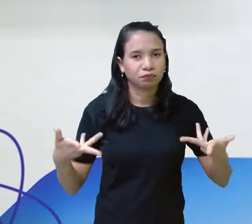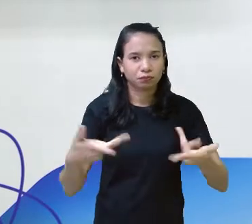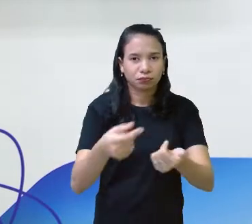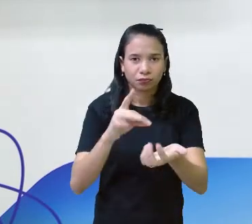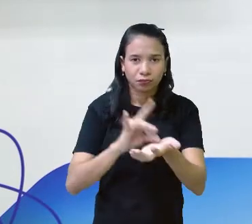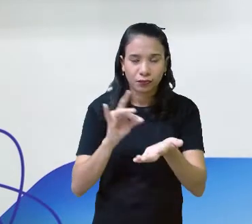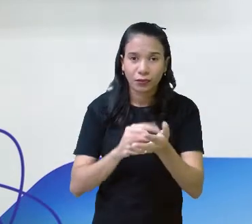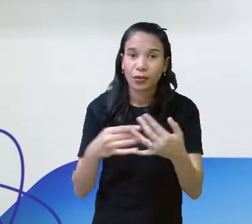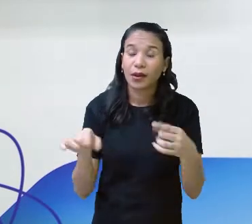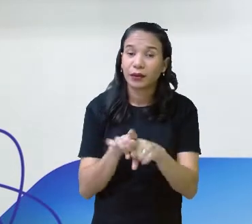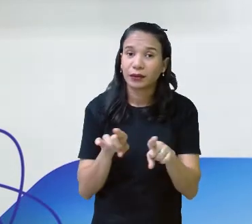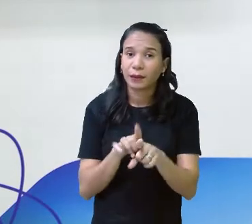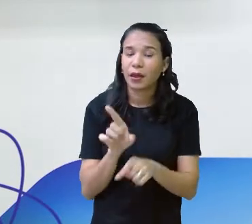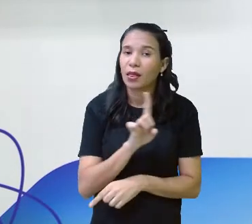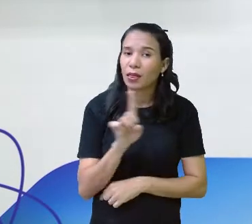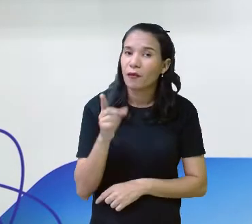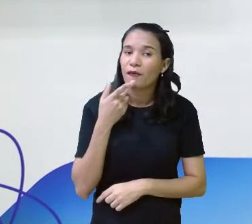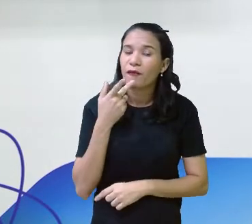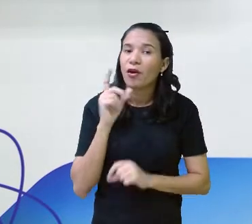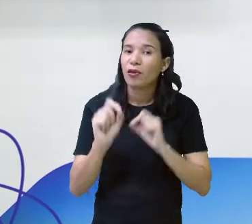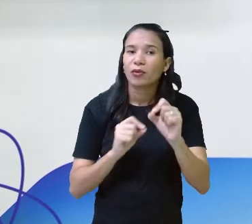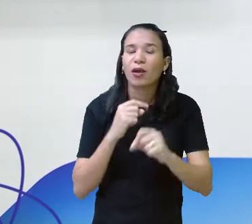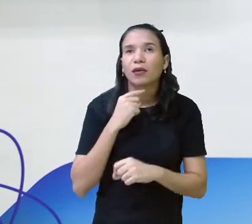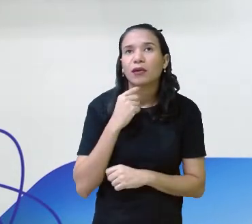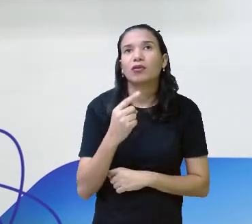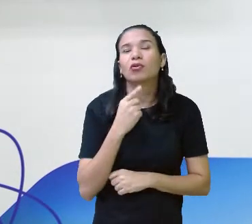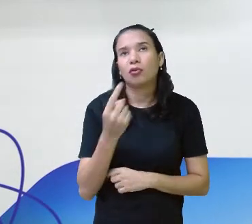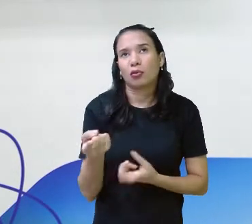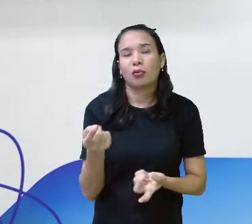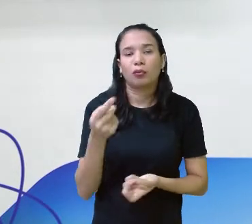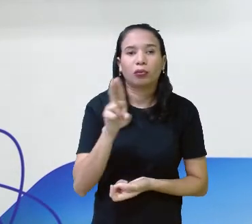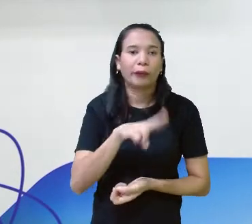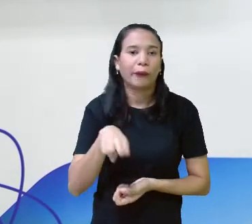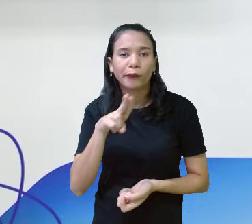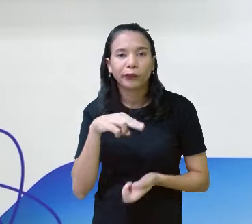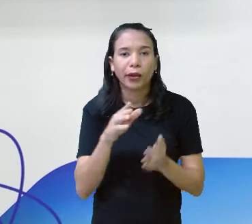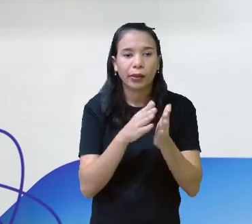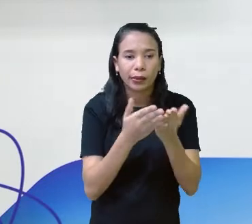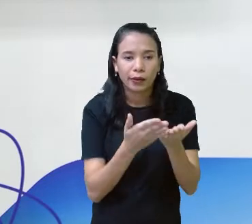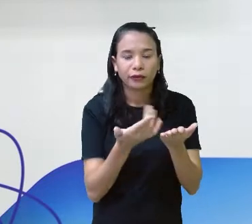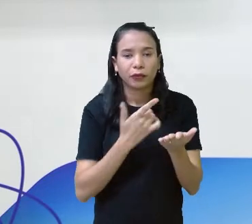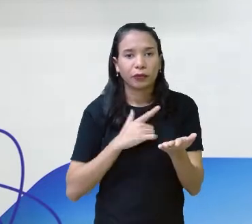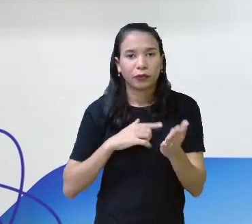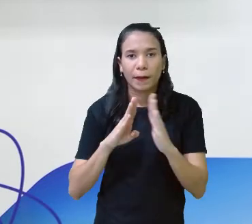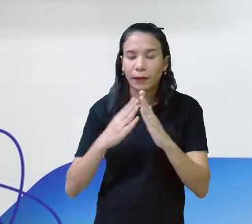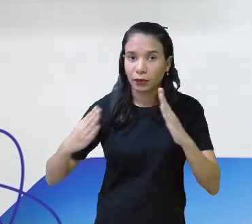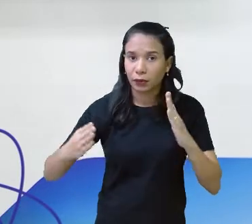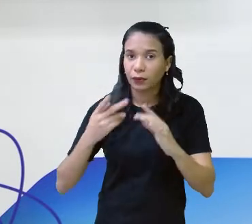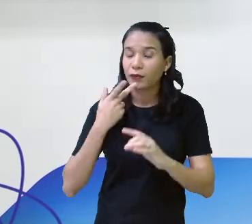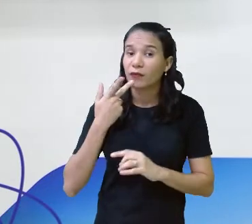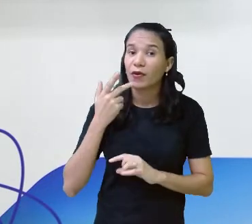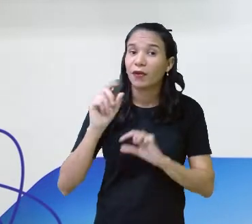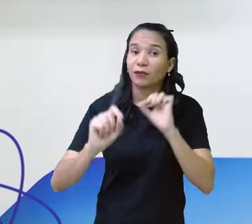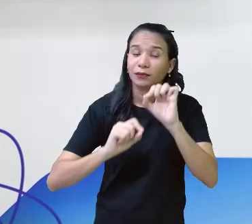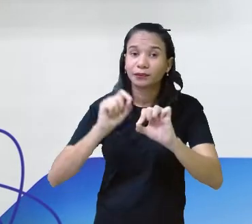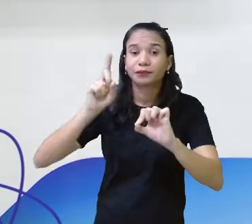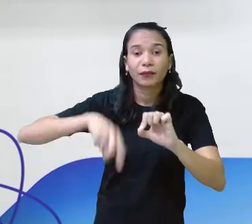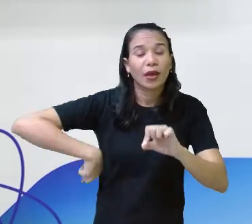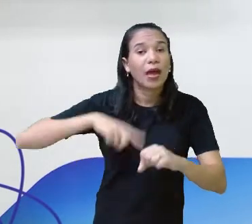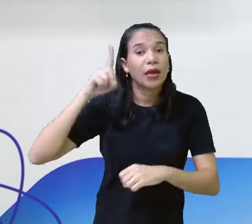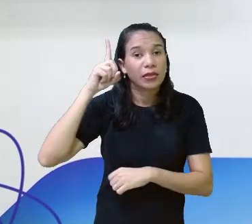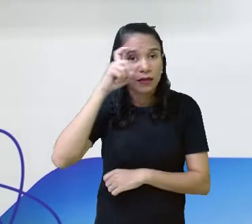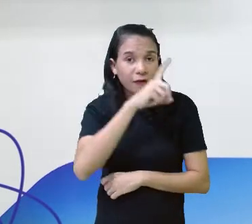maravilhoso. Como também não estou dizendo que ninguém mais usa livros e que ninguém mais vai a bibliotecas. O que eu disse foi que é